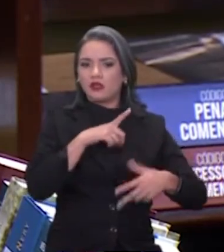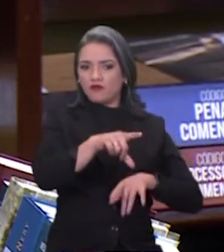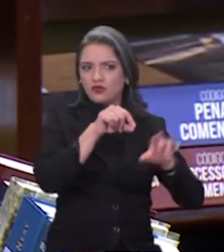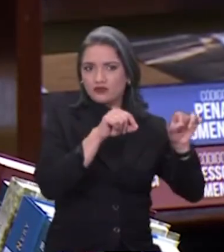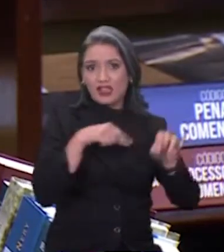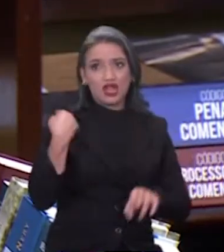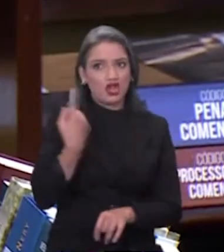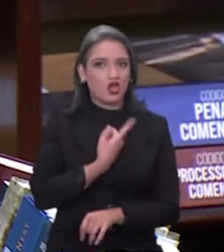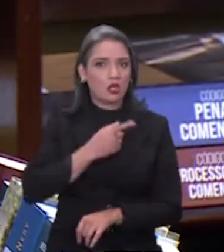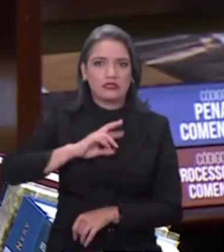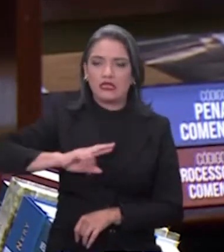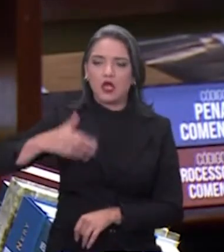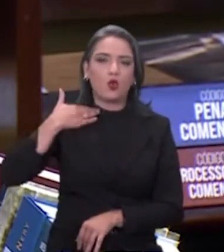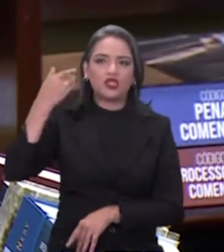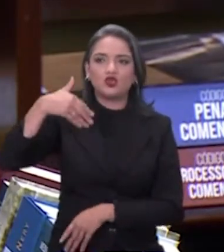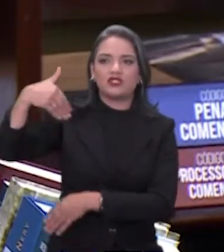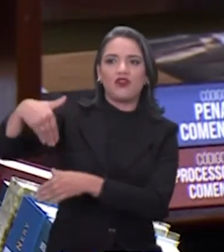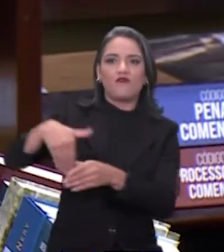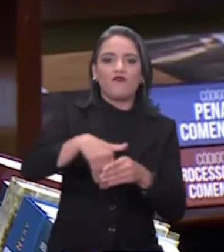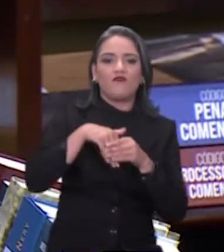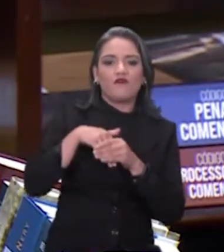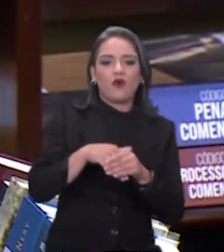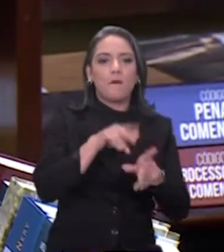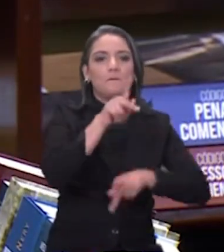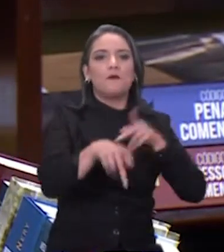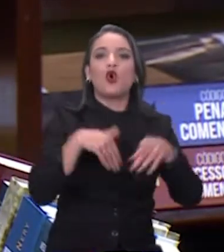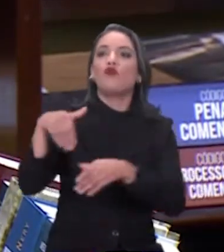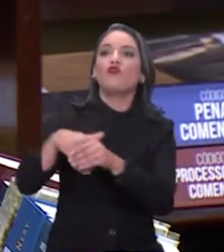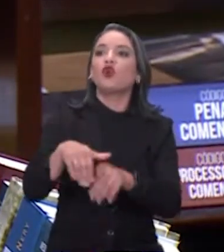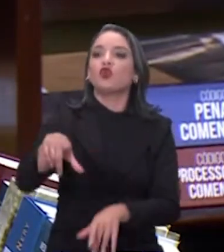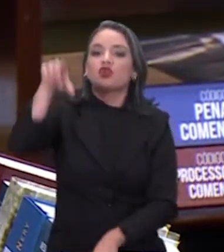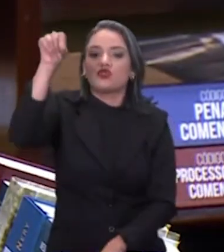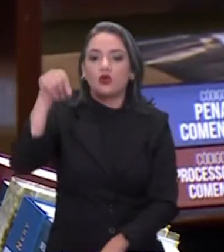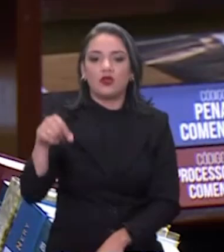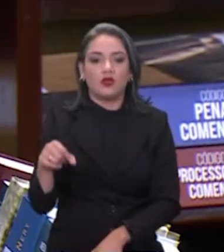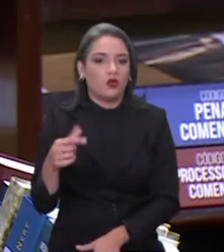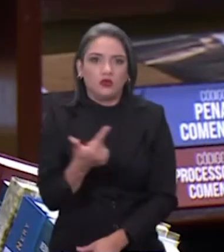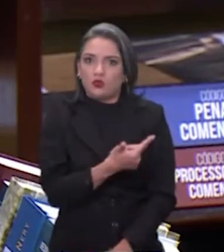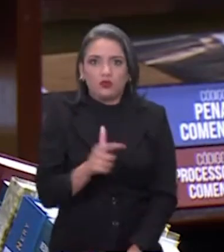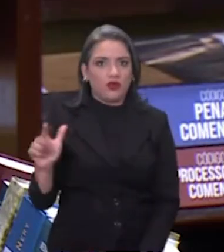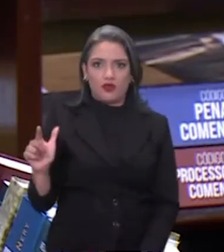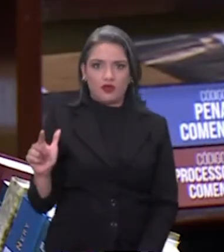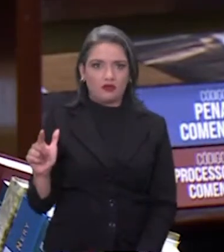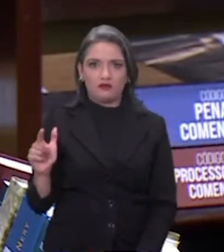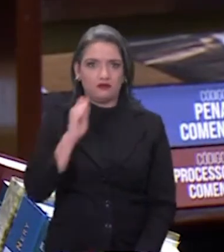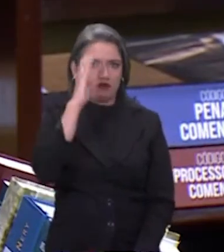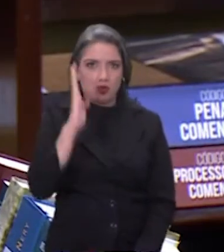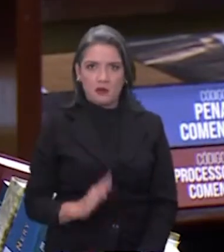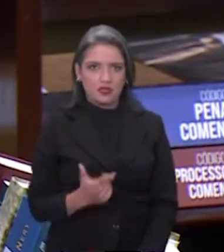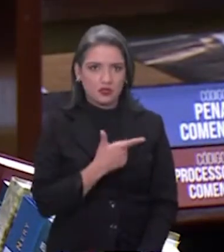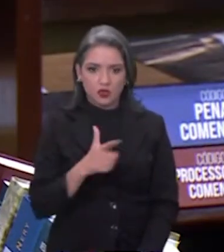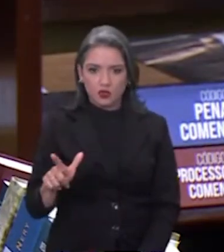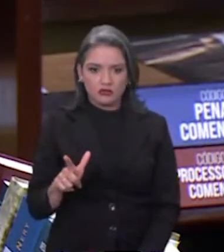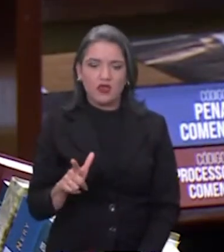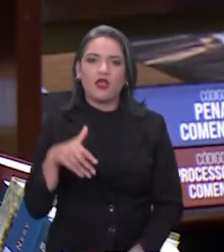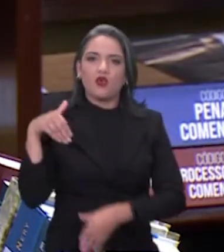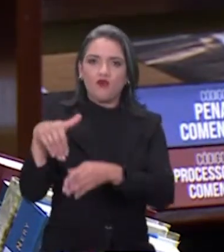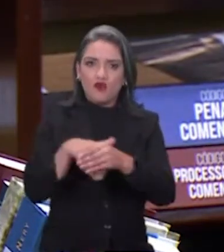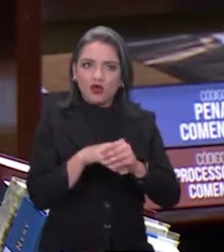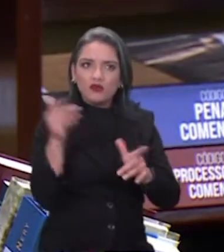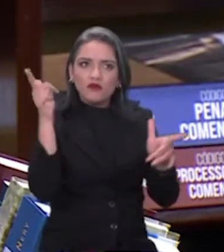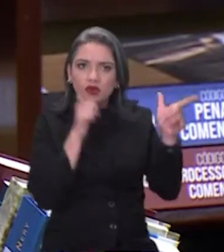somos juízes eleitos. Brasil não tem governo de juízes. E é por isso, e aqui foi